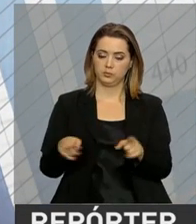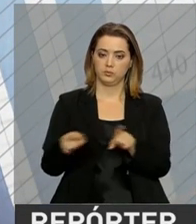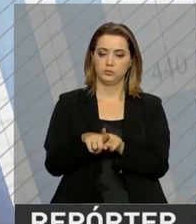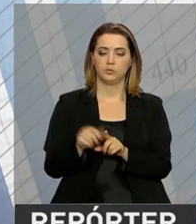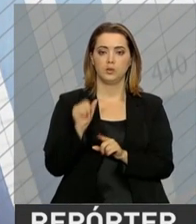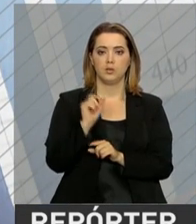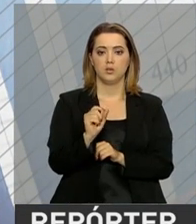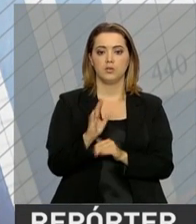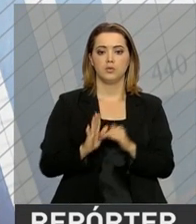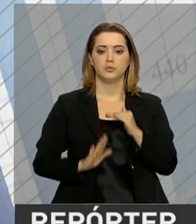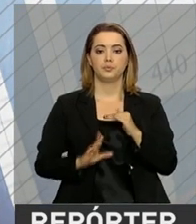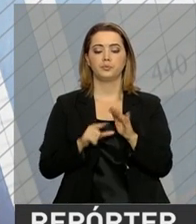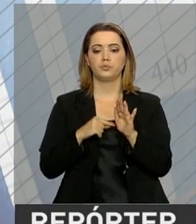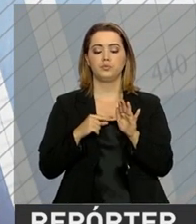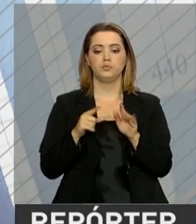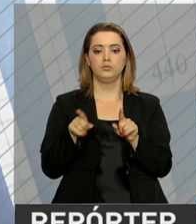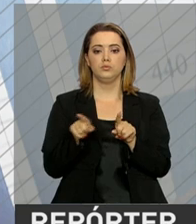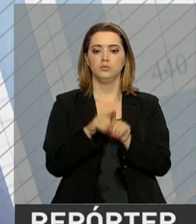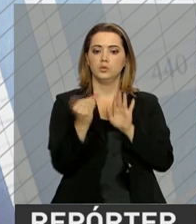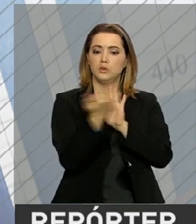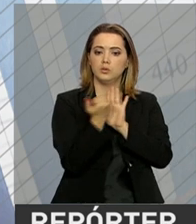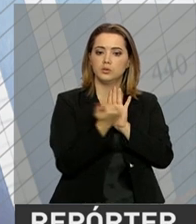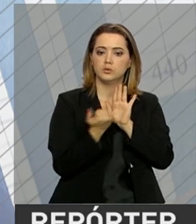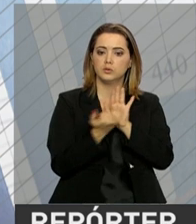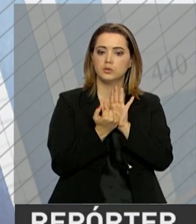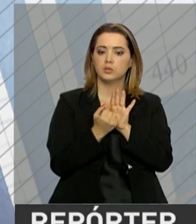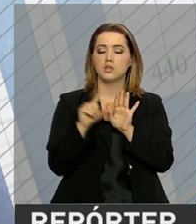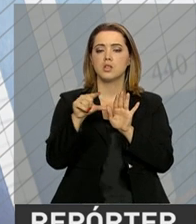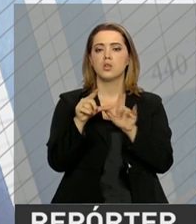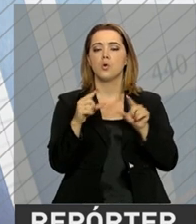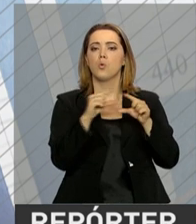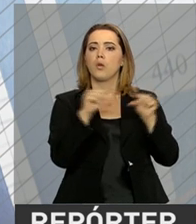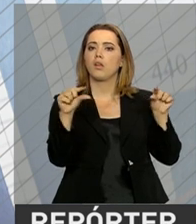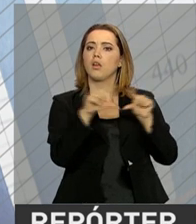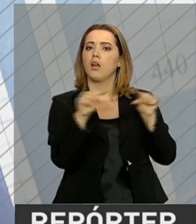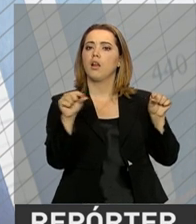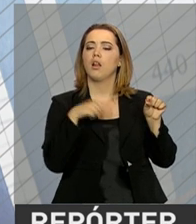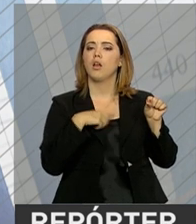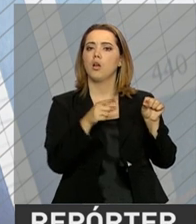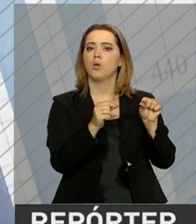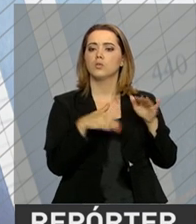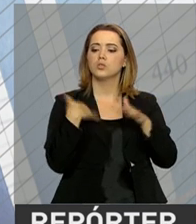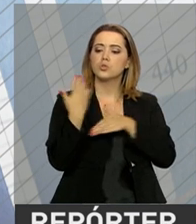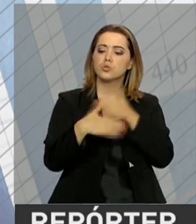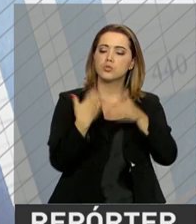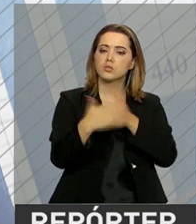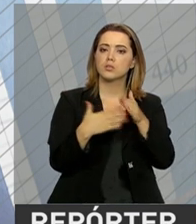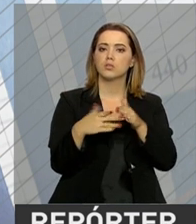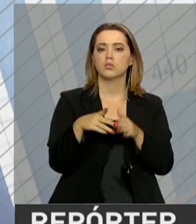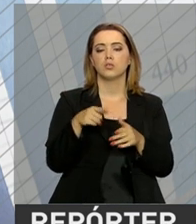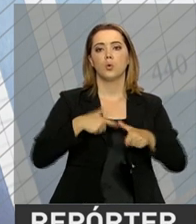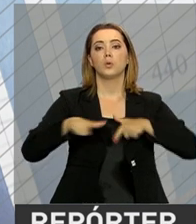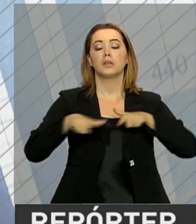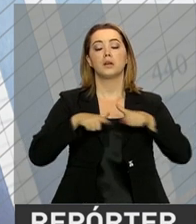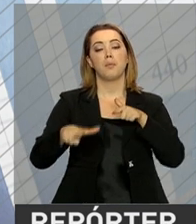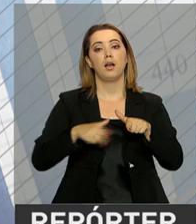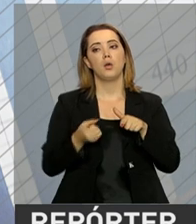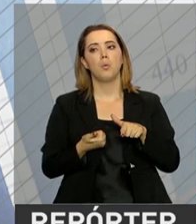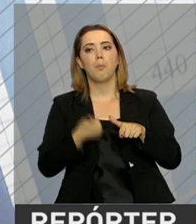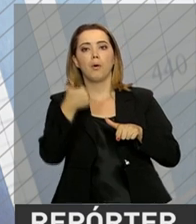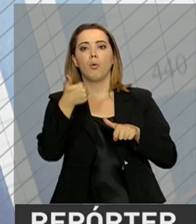está a fixação de cláusulas de desempenho nos contratos estabelecendo a qualidade do serviço como meta central o